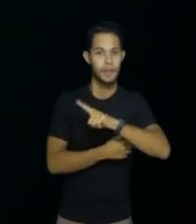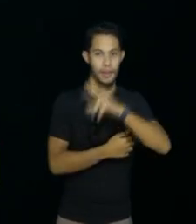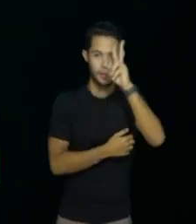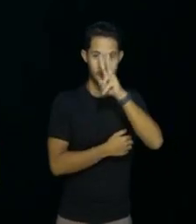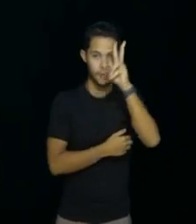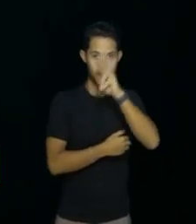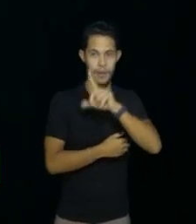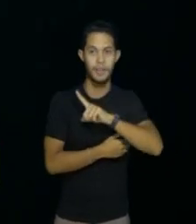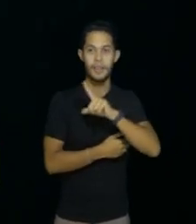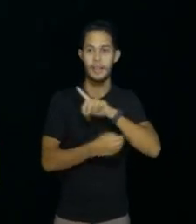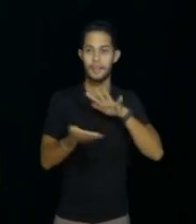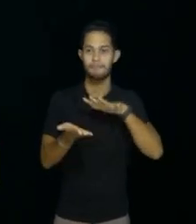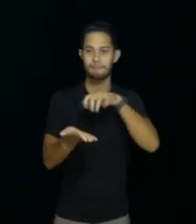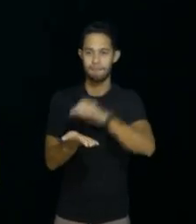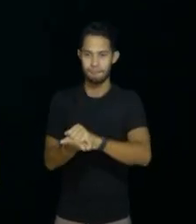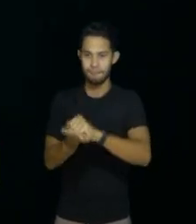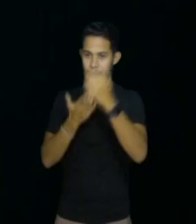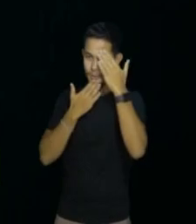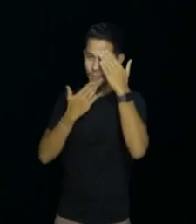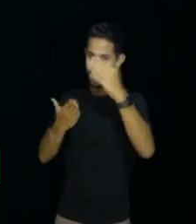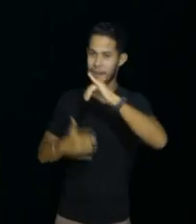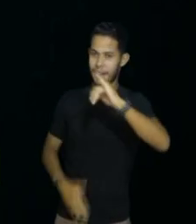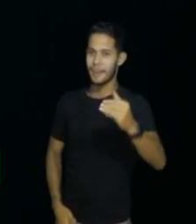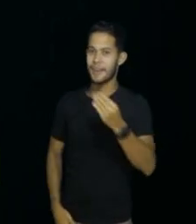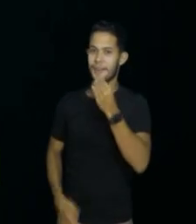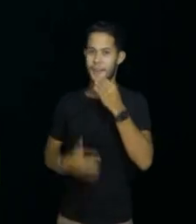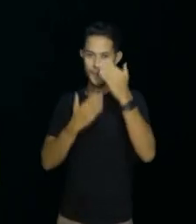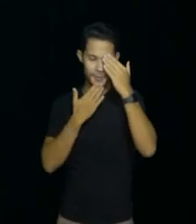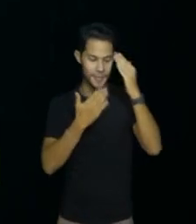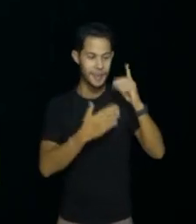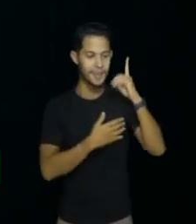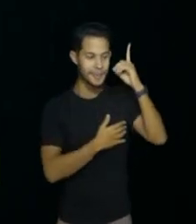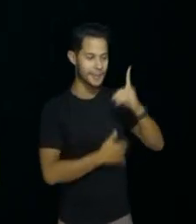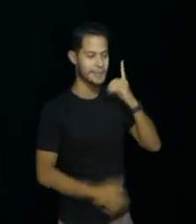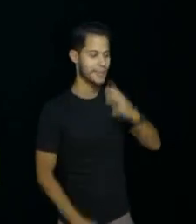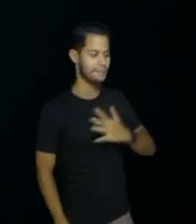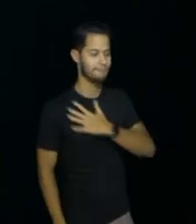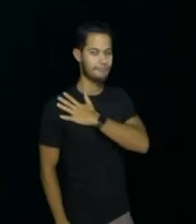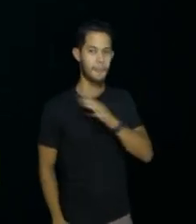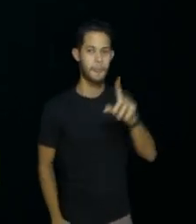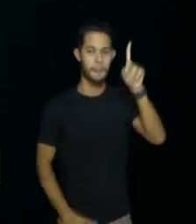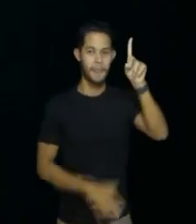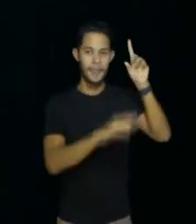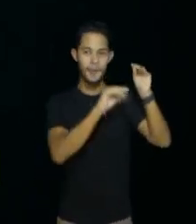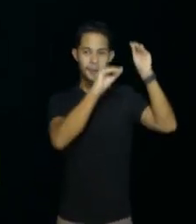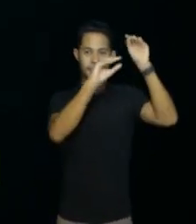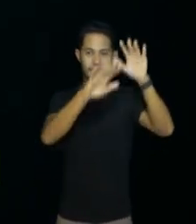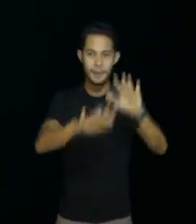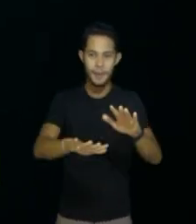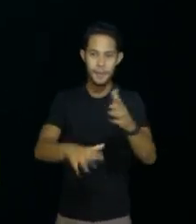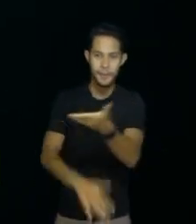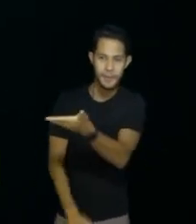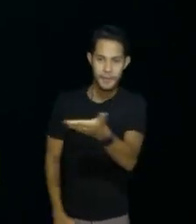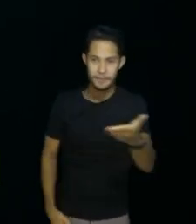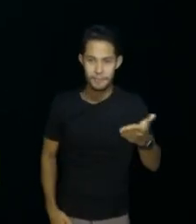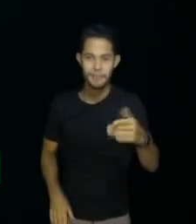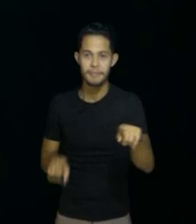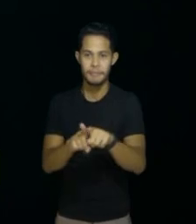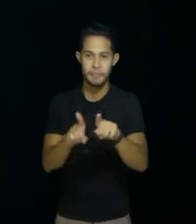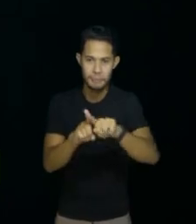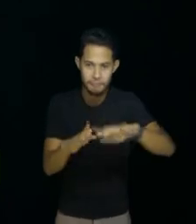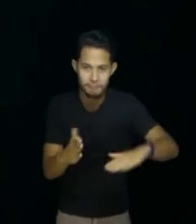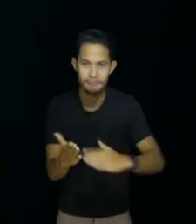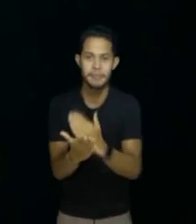registro. Muito obrigado pela oportunidade, obrigado, deputado Napoleão, que Deus abençoe a todos e que permita que tenhamos